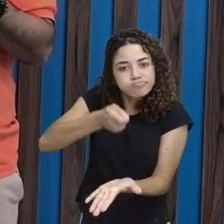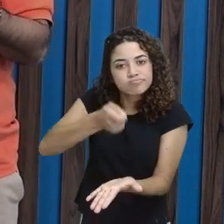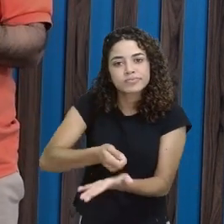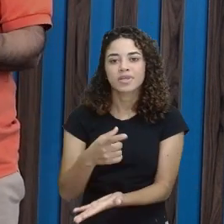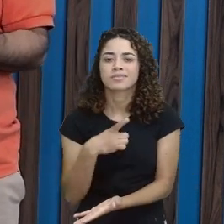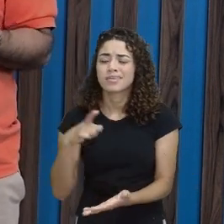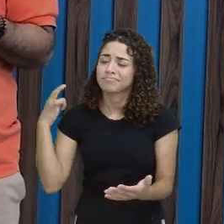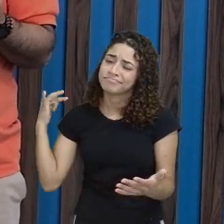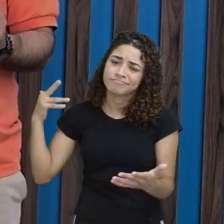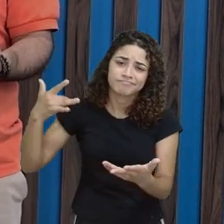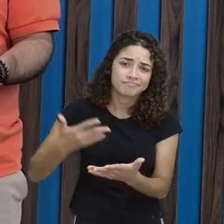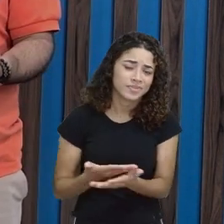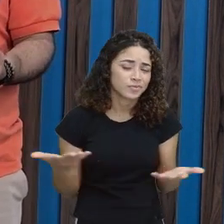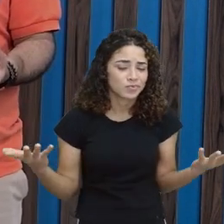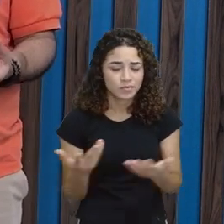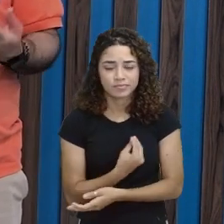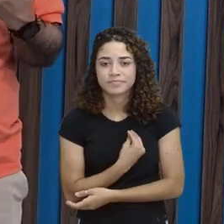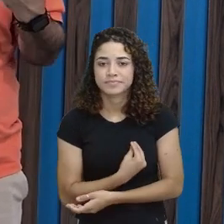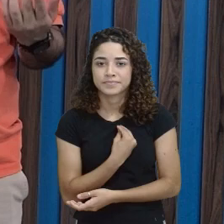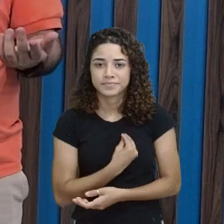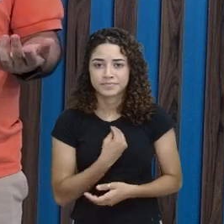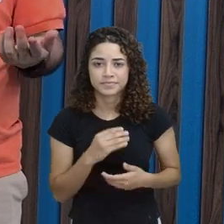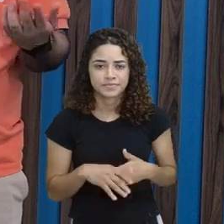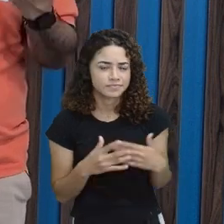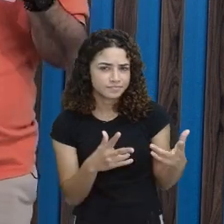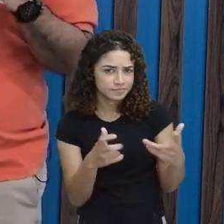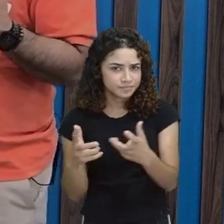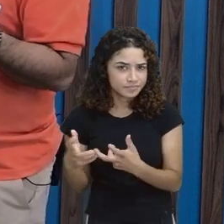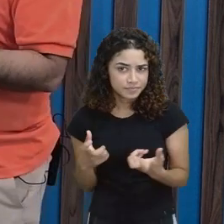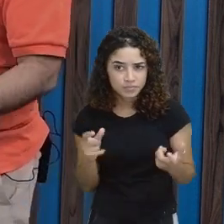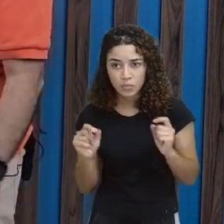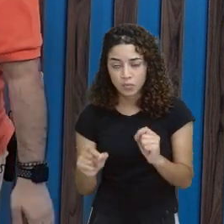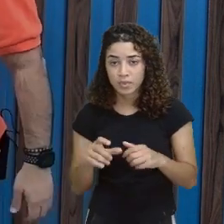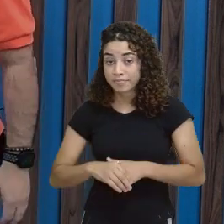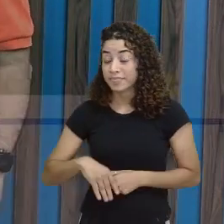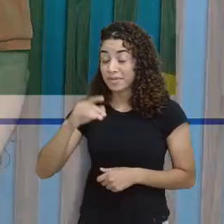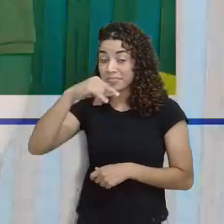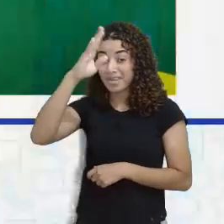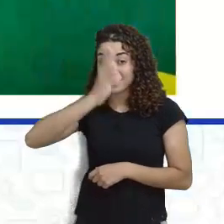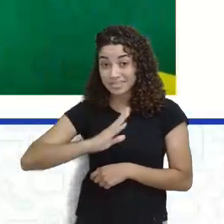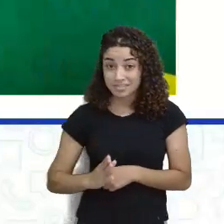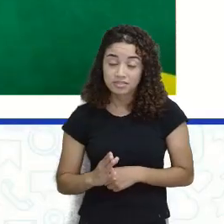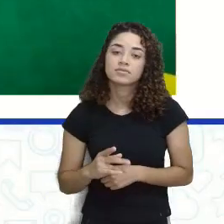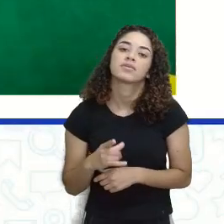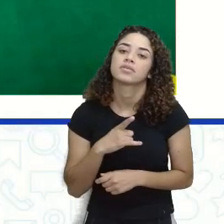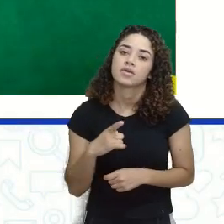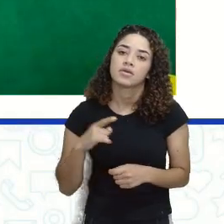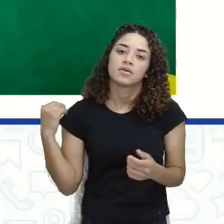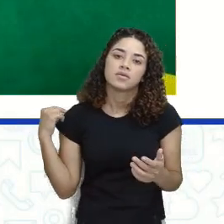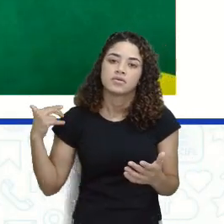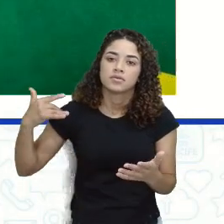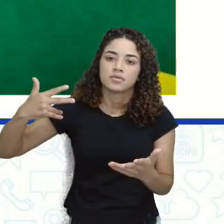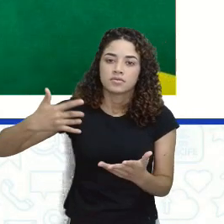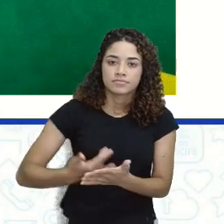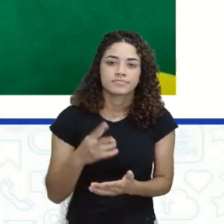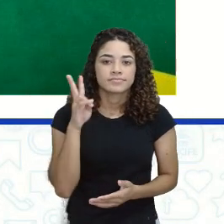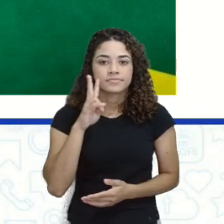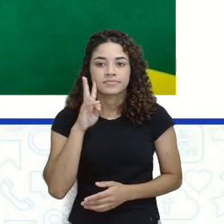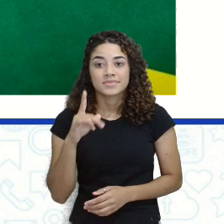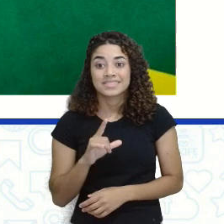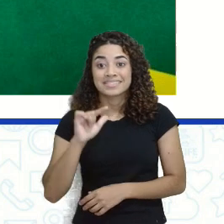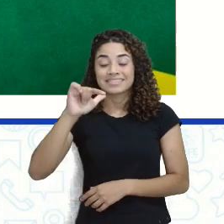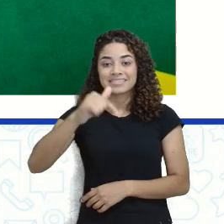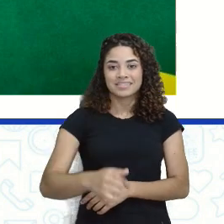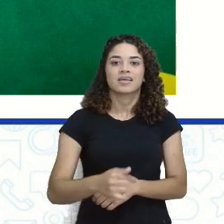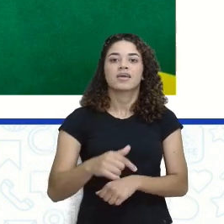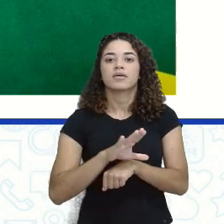está presente no nosso cotidiano. Aí vejam, o Brasil teve ao longo de sua história 7